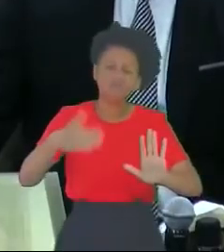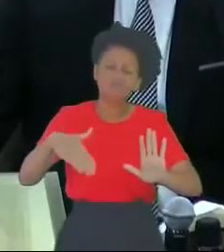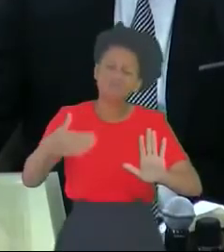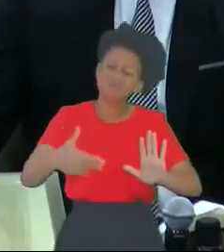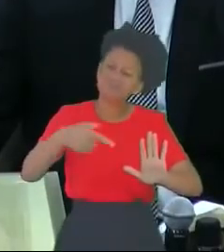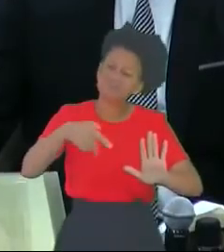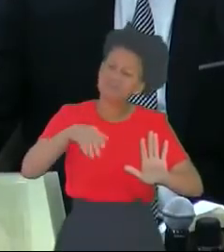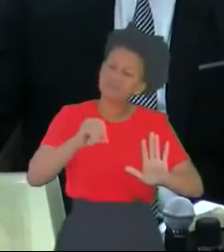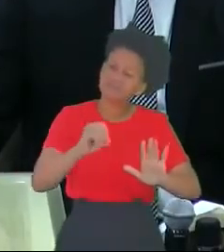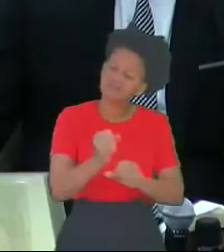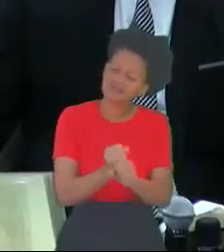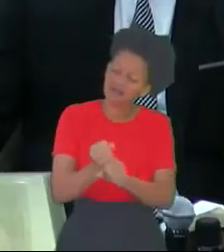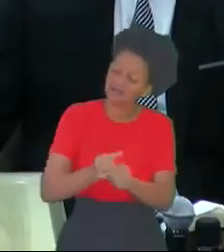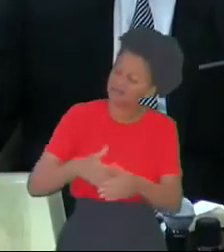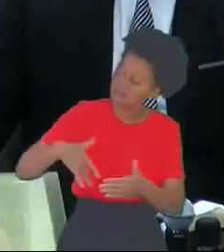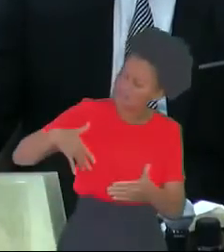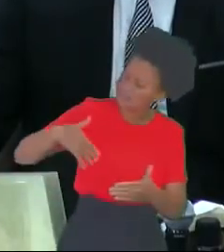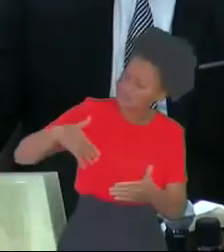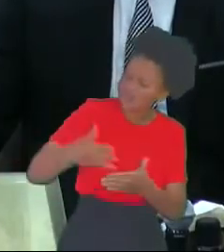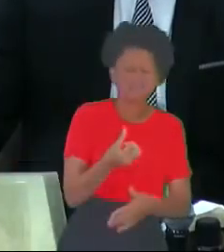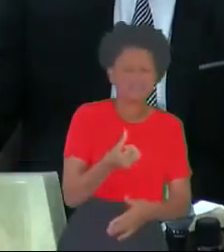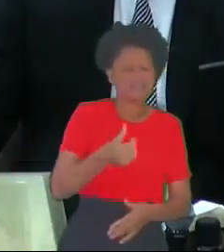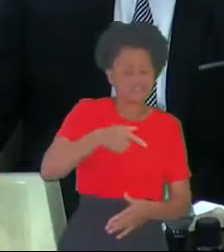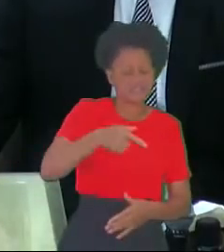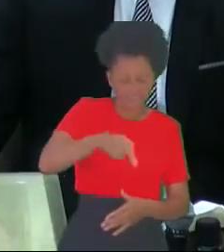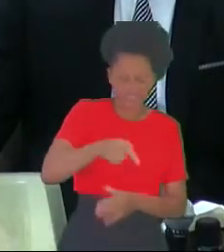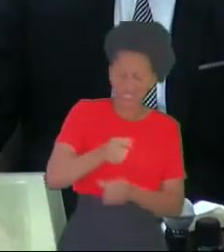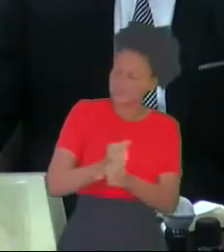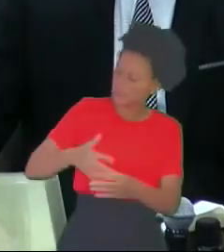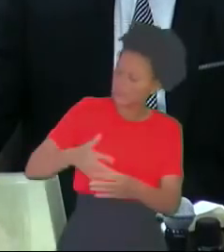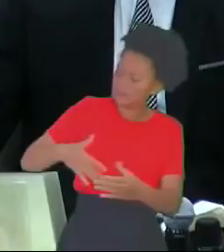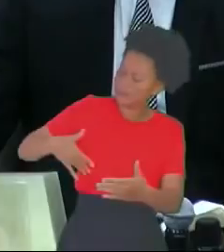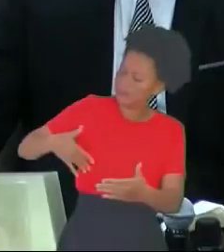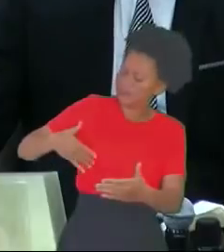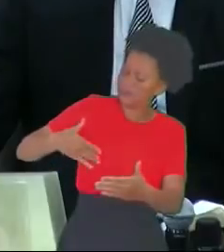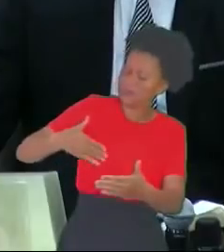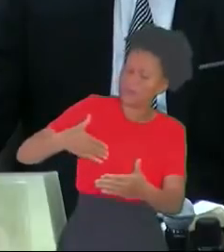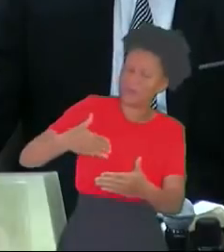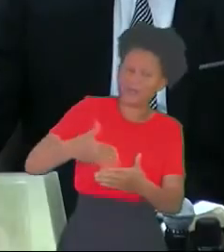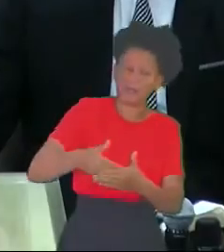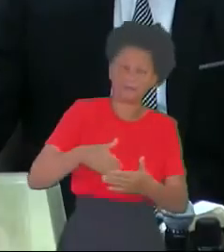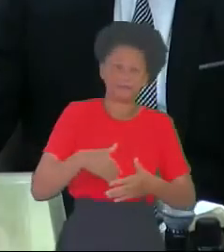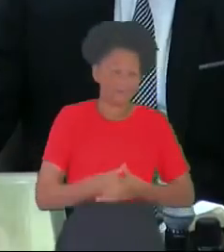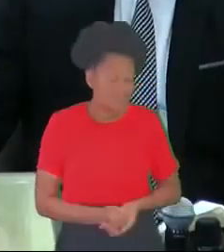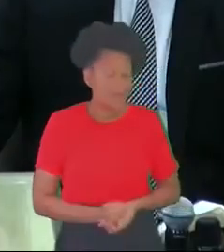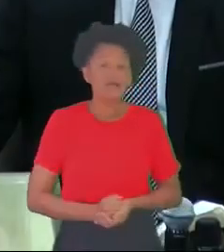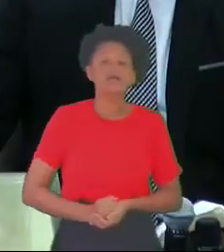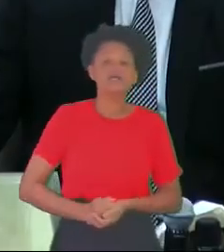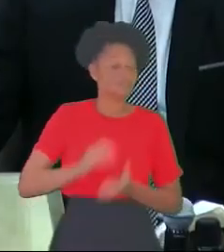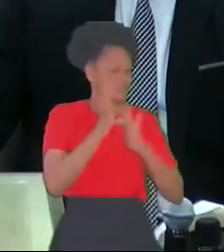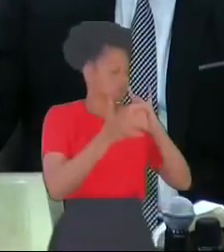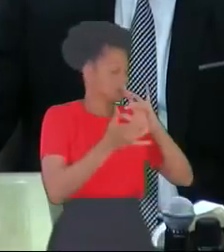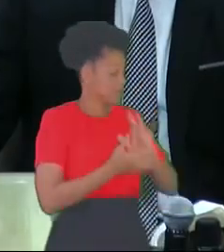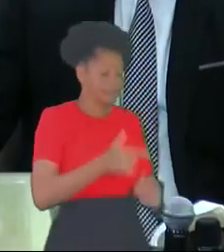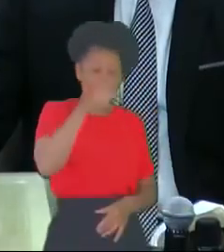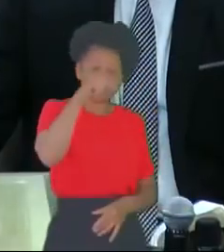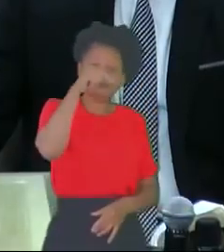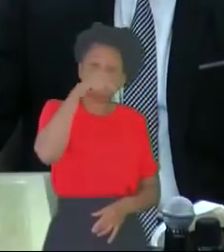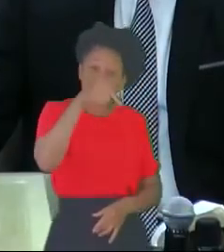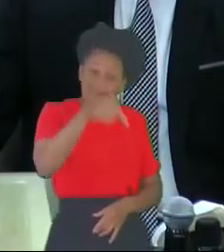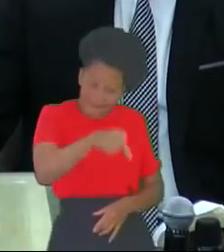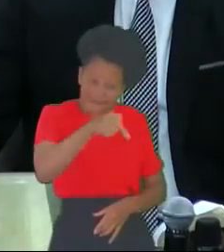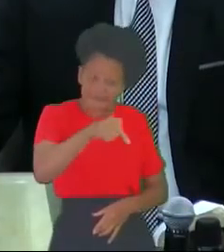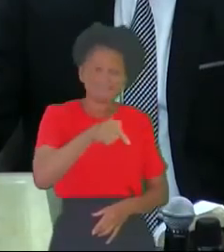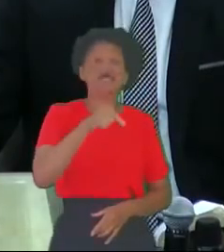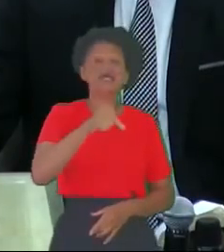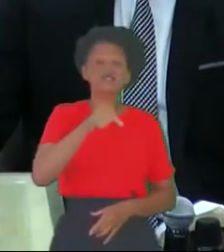se passam, 67 anos se passam. Aí Jesus manda 7 cartas às 7 igrejas de